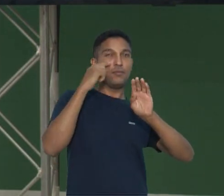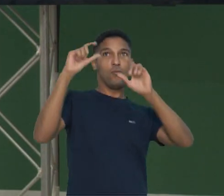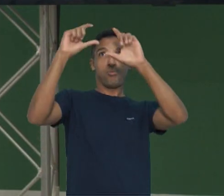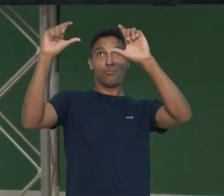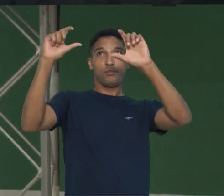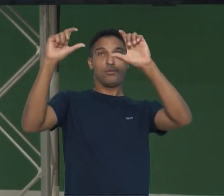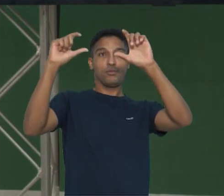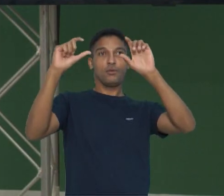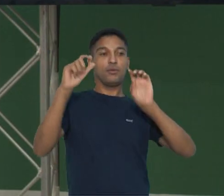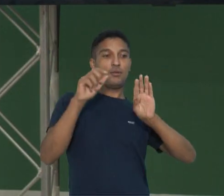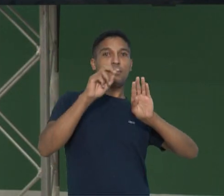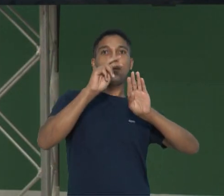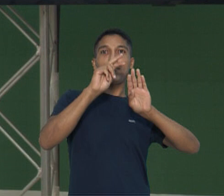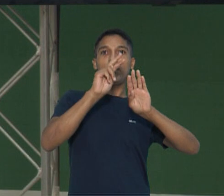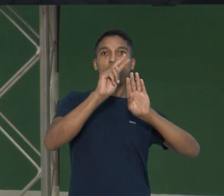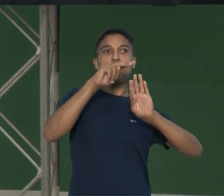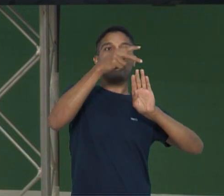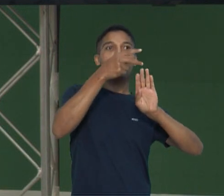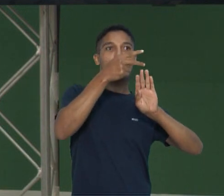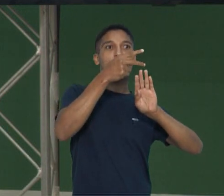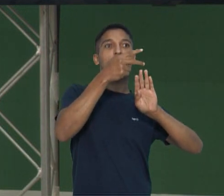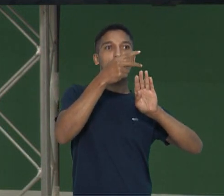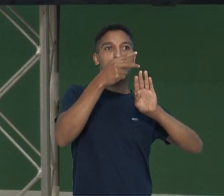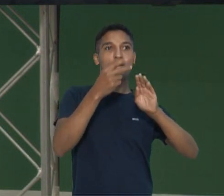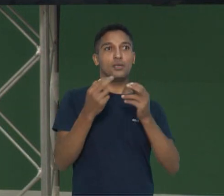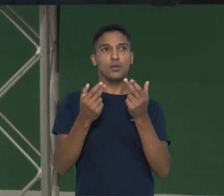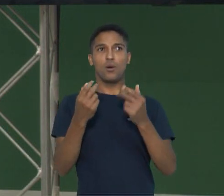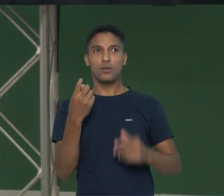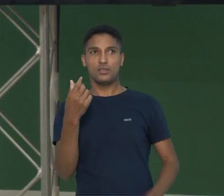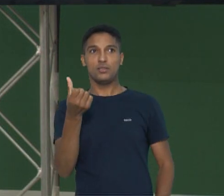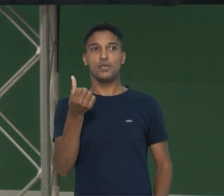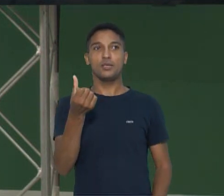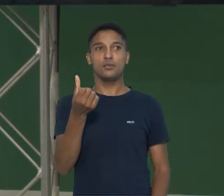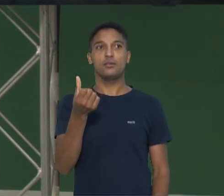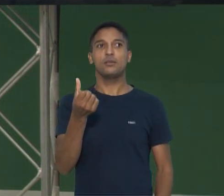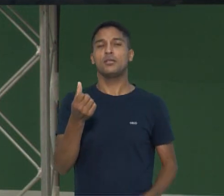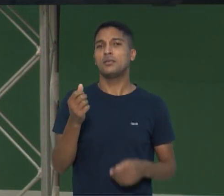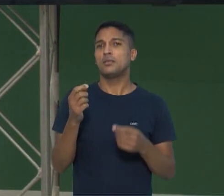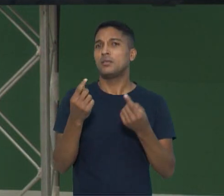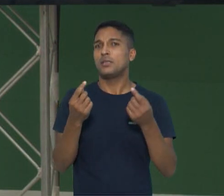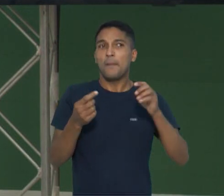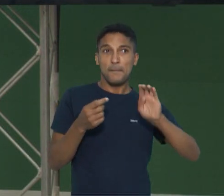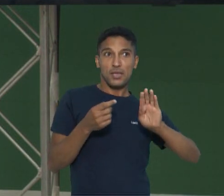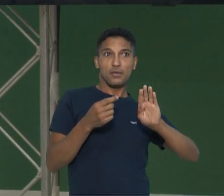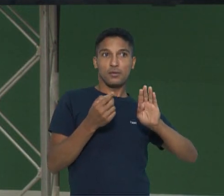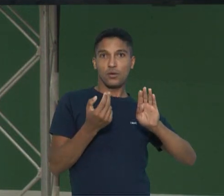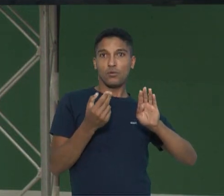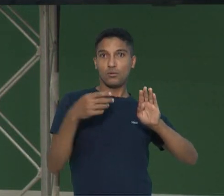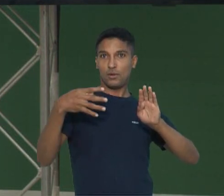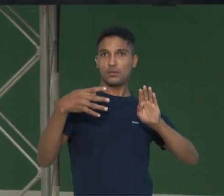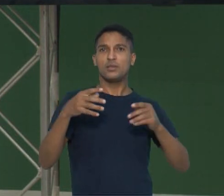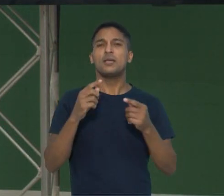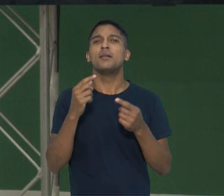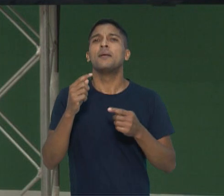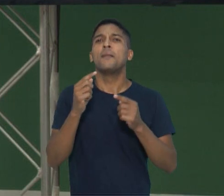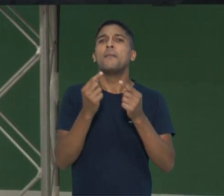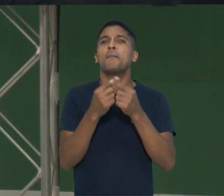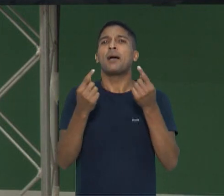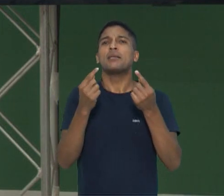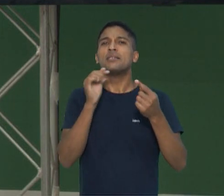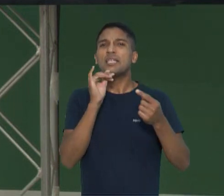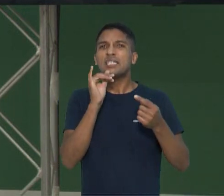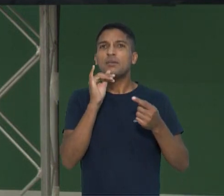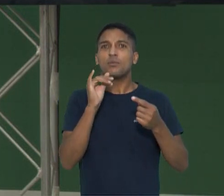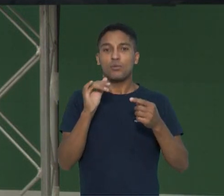b, porque a gente fica naquela, poxa, mas quanto vale o b, que é realmente a distância da origem até o